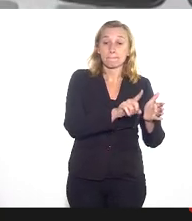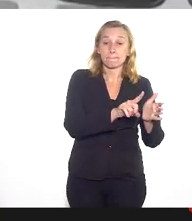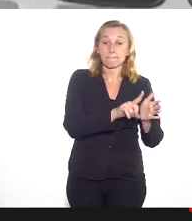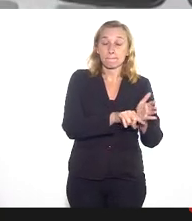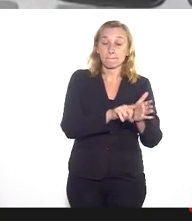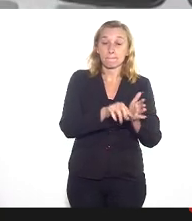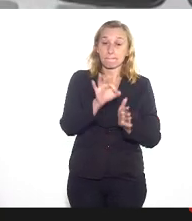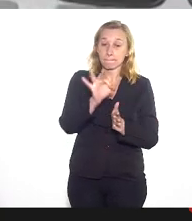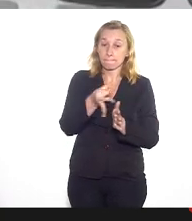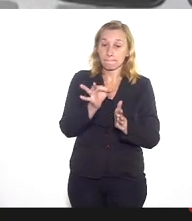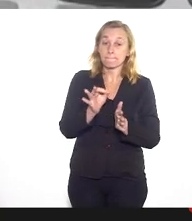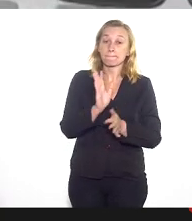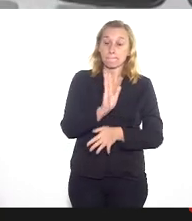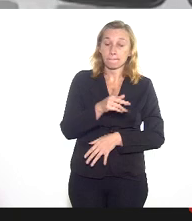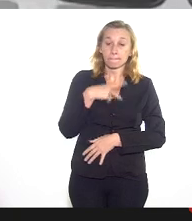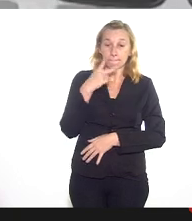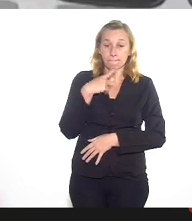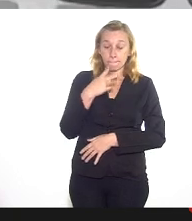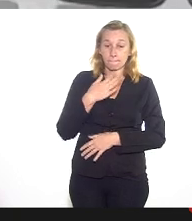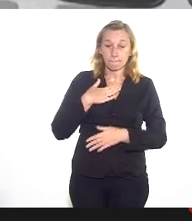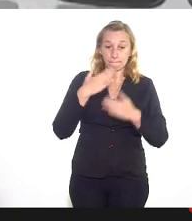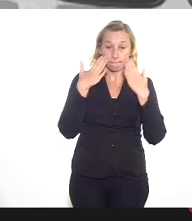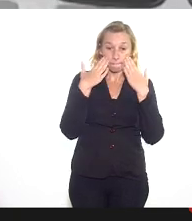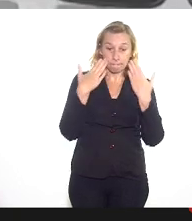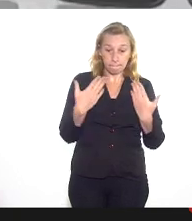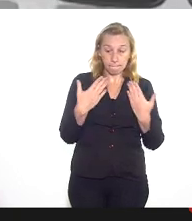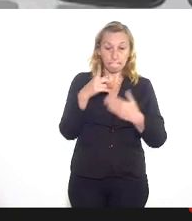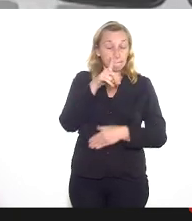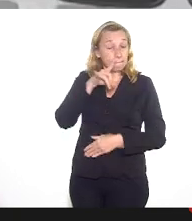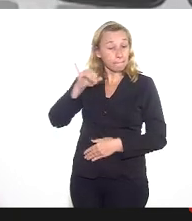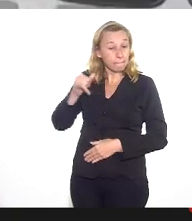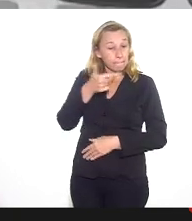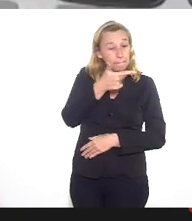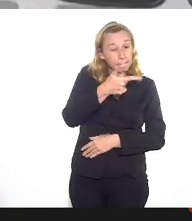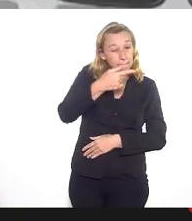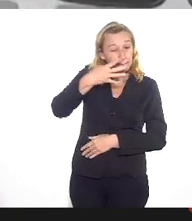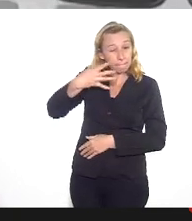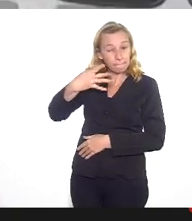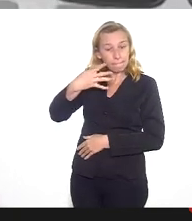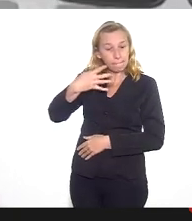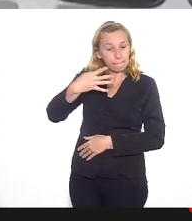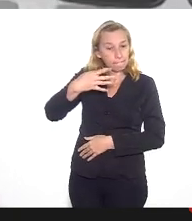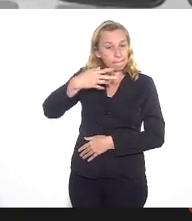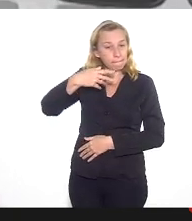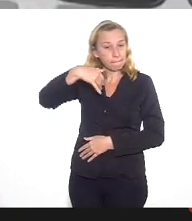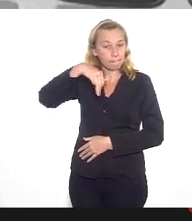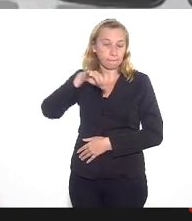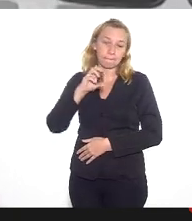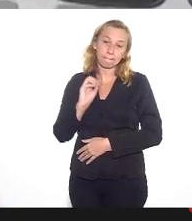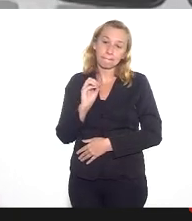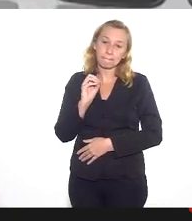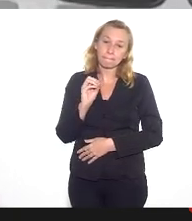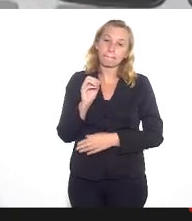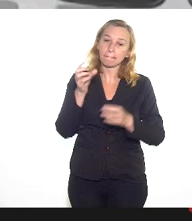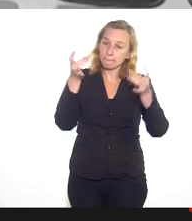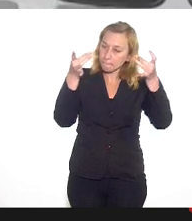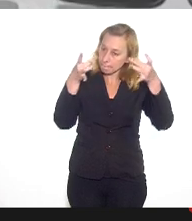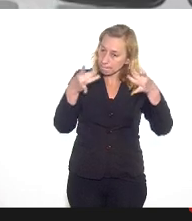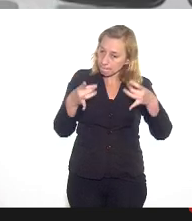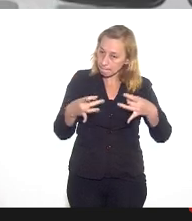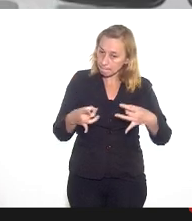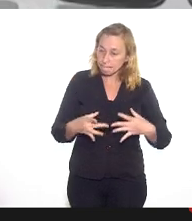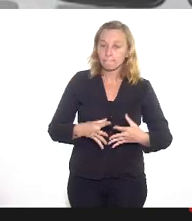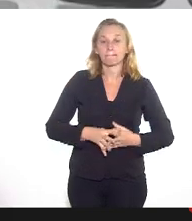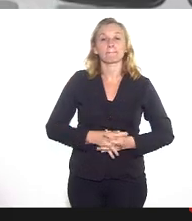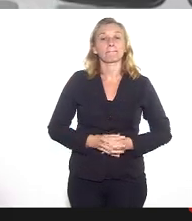eu tratei desse tema na minha apresentação do dia 24 de maio, ao explicar essas oscilações